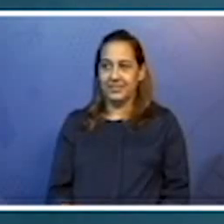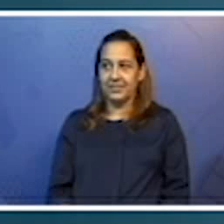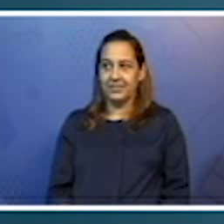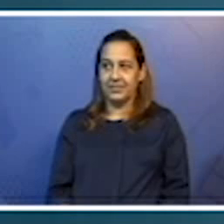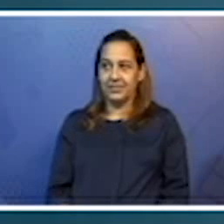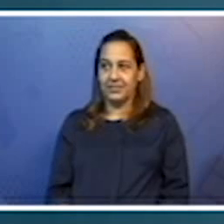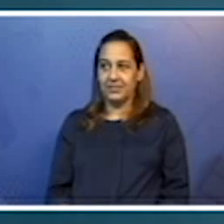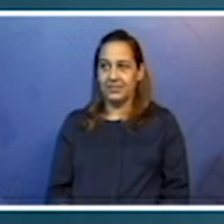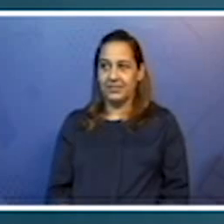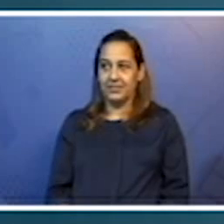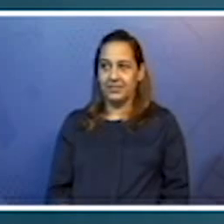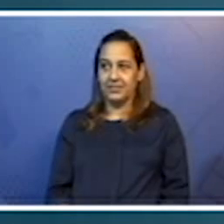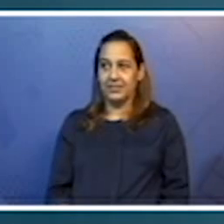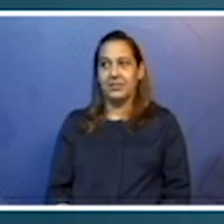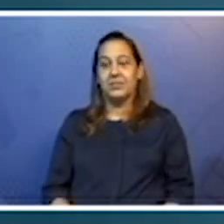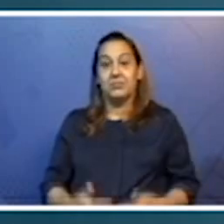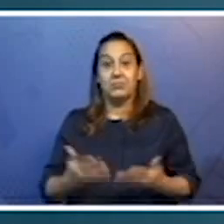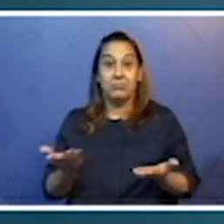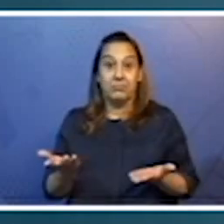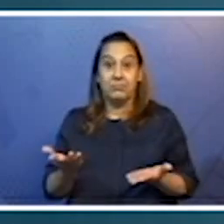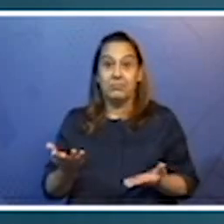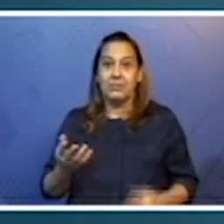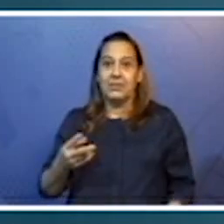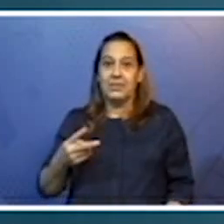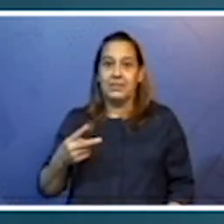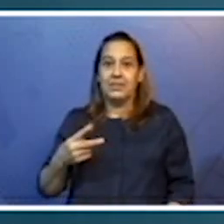Olha aqui, gente, olha aqui. Estou na